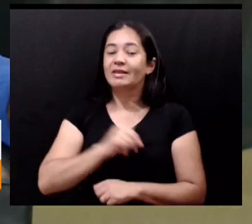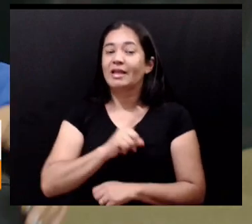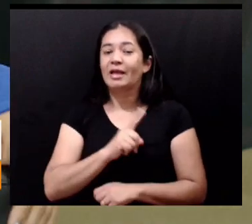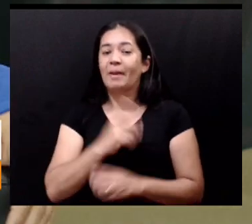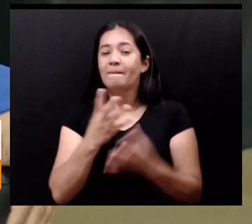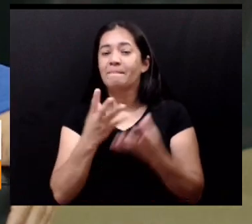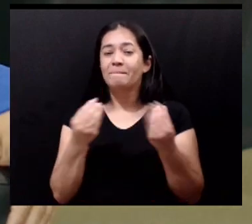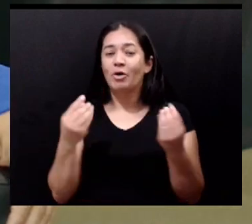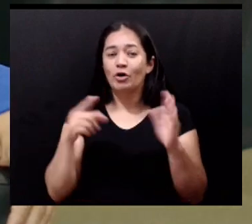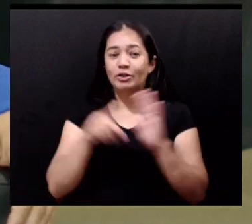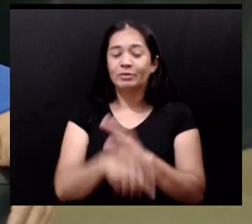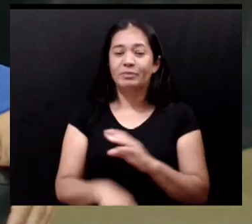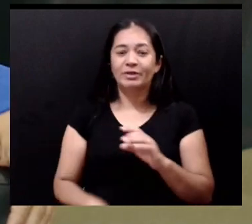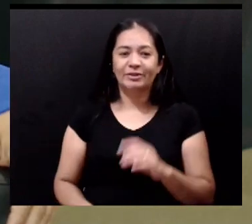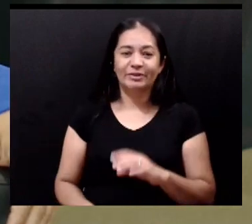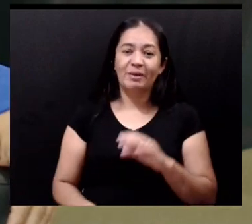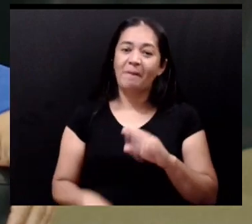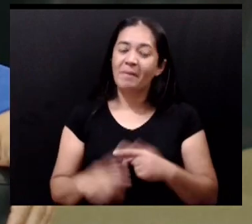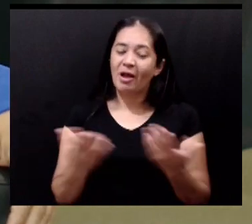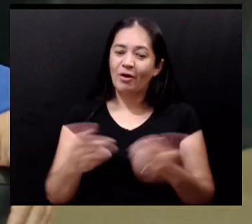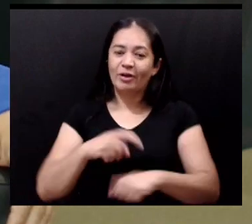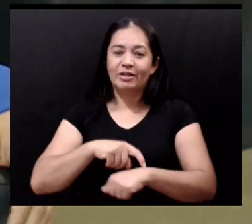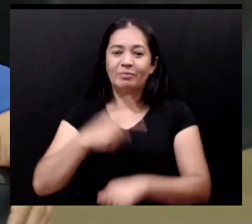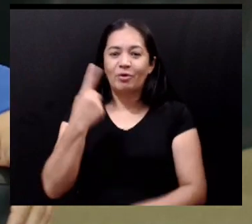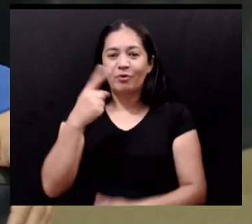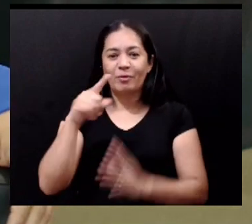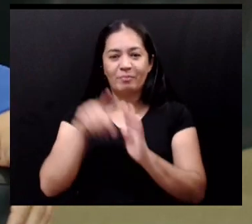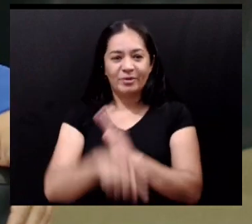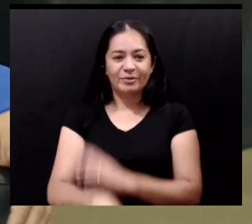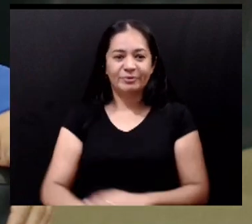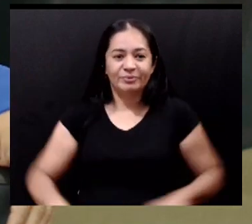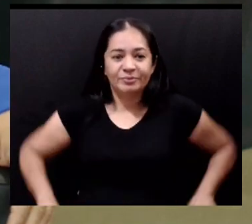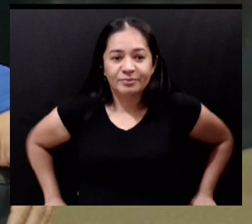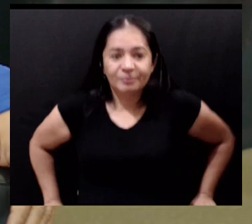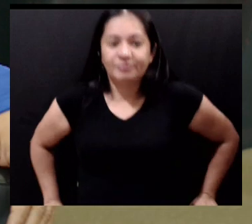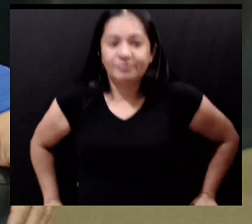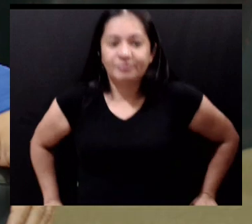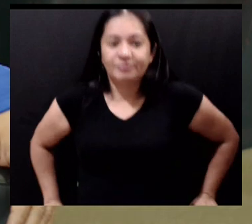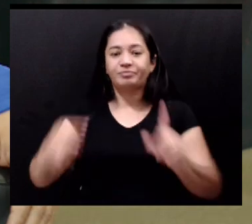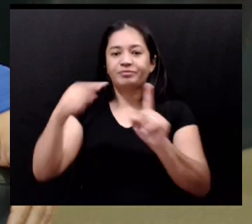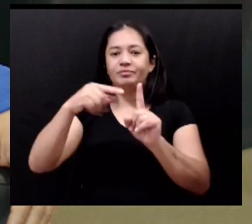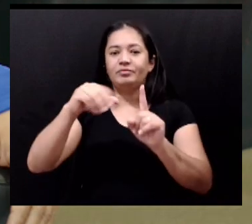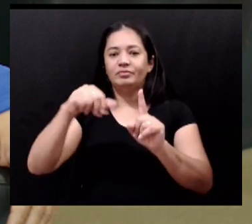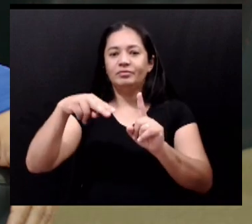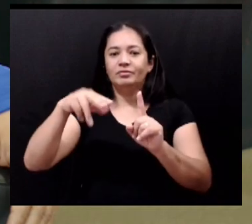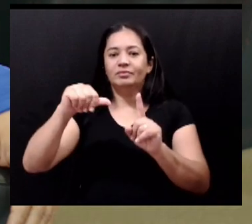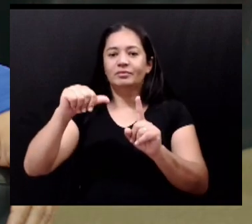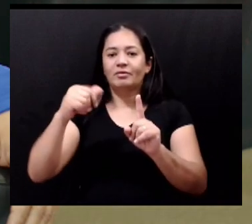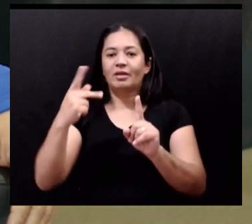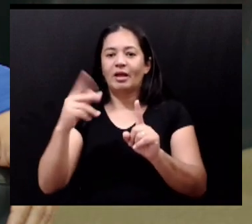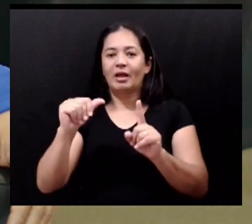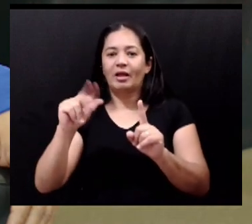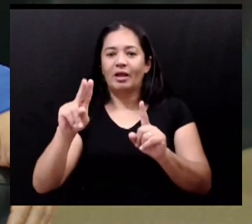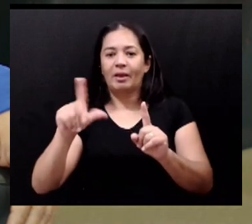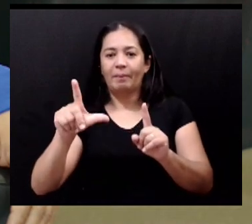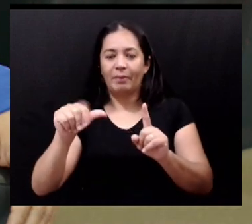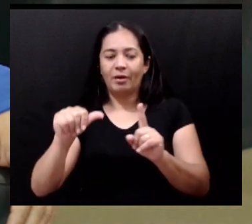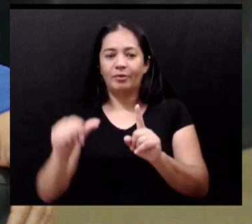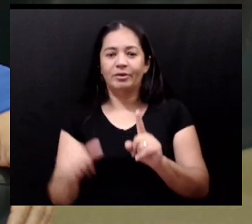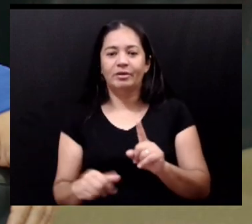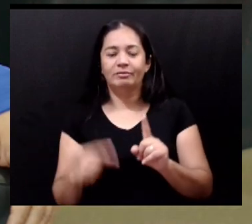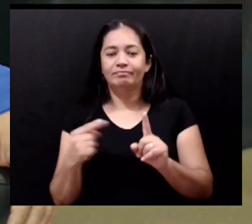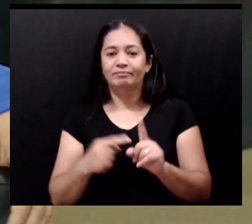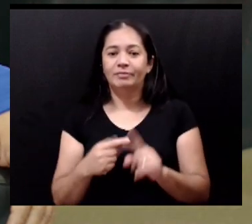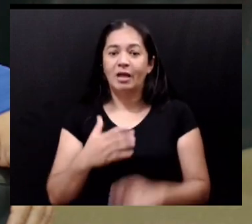uma pergunta, então vamos lá, a produção colocando na tela para a gente, a Ana Paula do Jardim Flamboyant. Minha avó